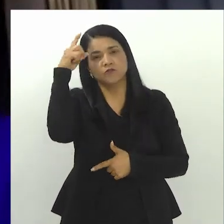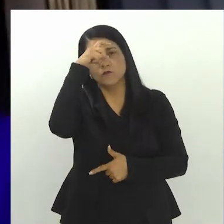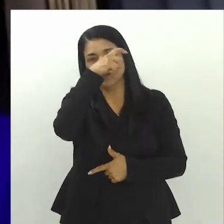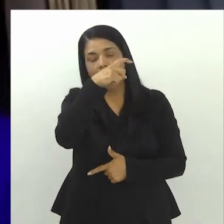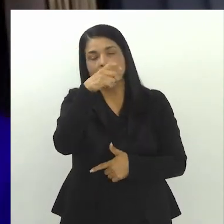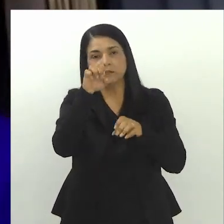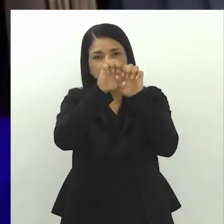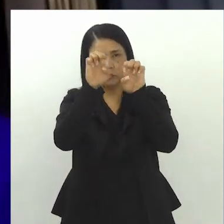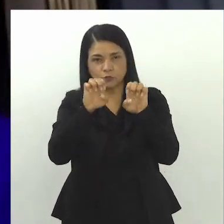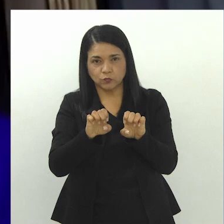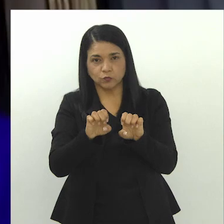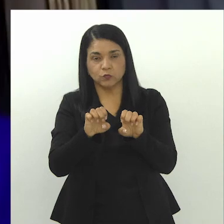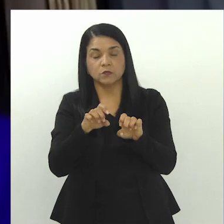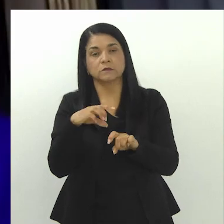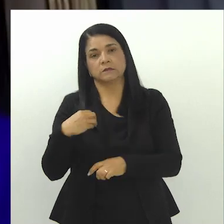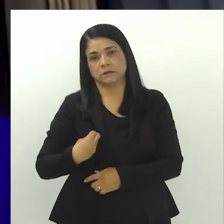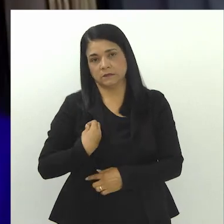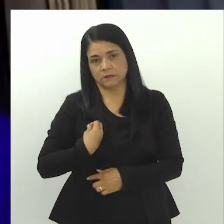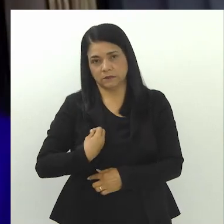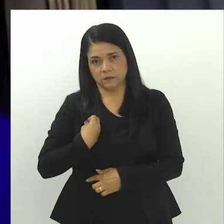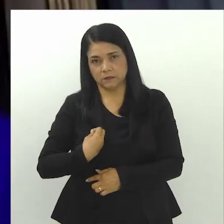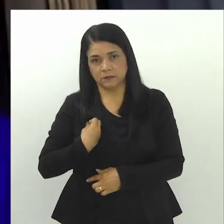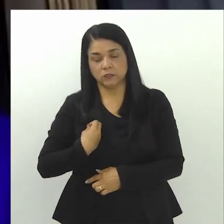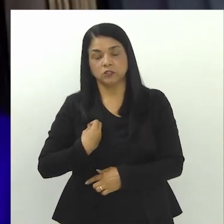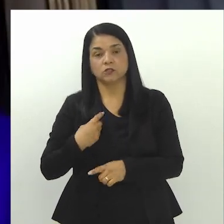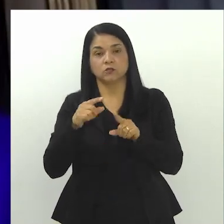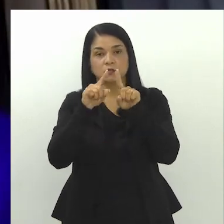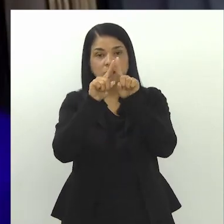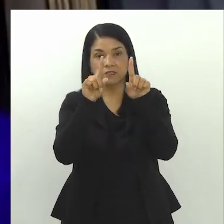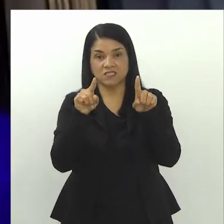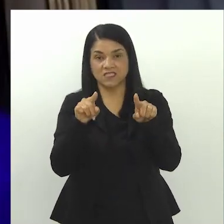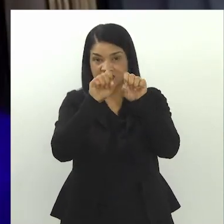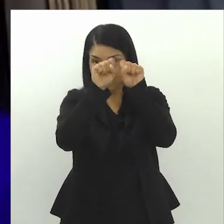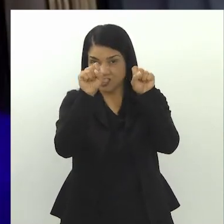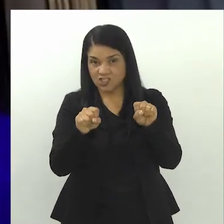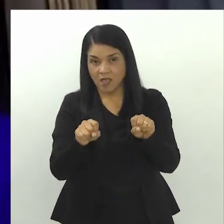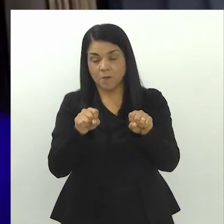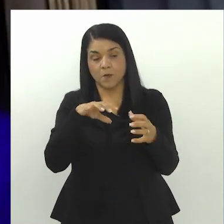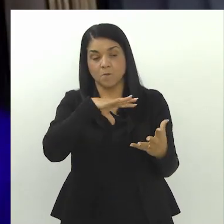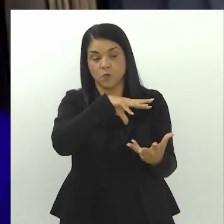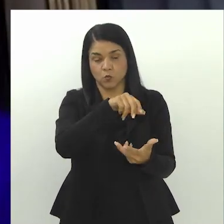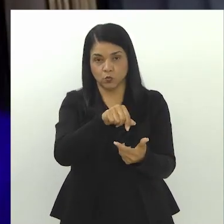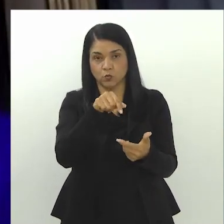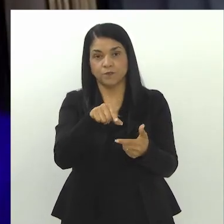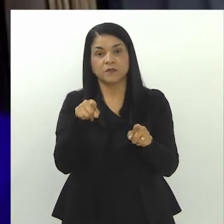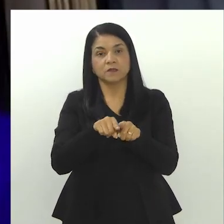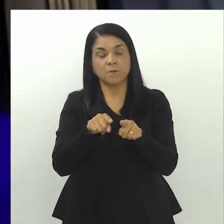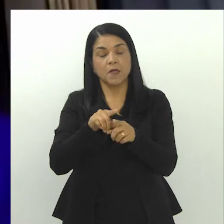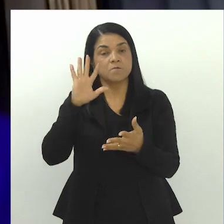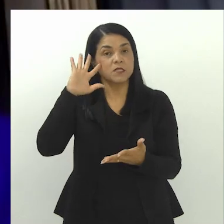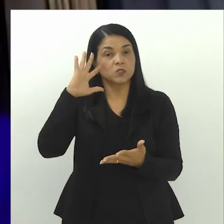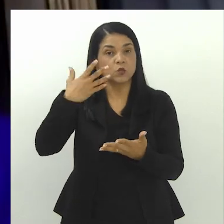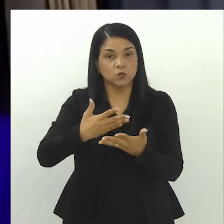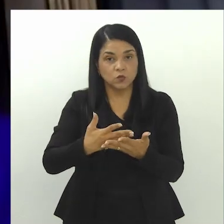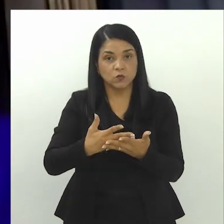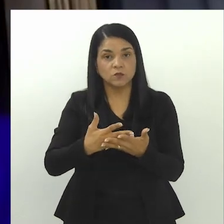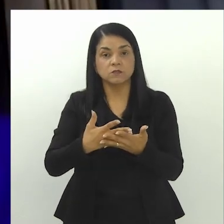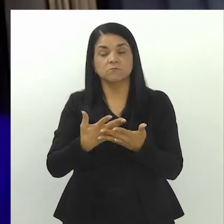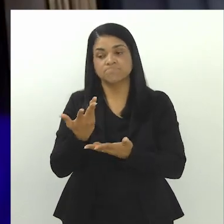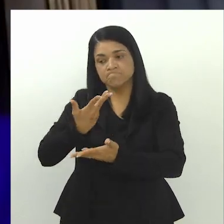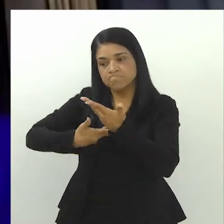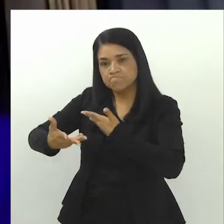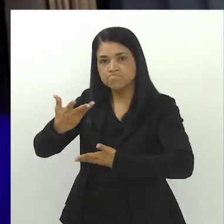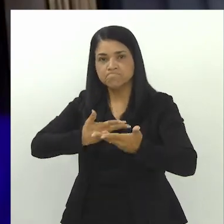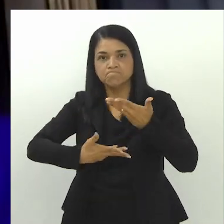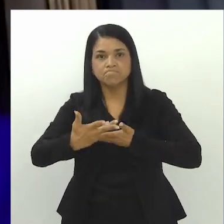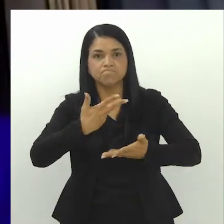dificuldades estruturais que existem, né, no nosso sistema internacional e para as soluções